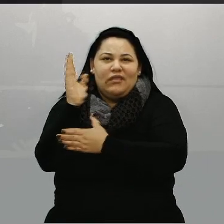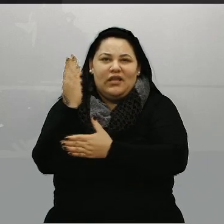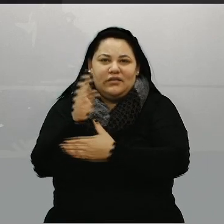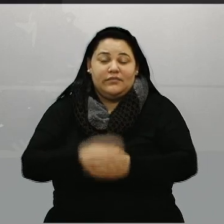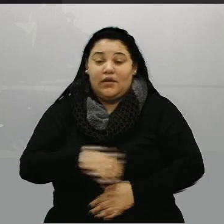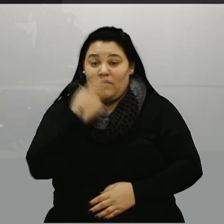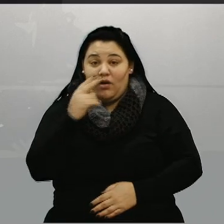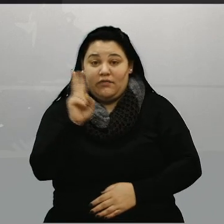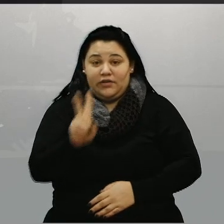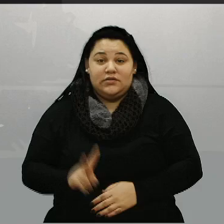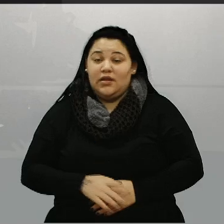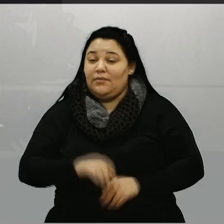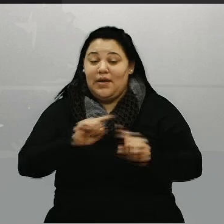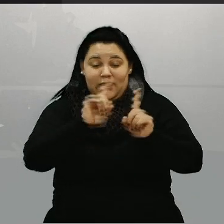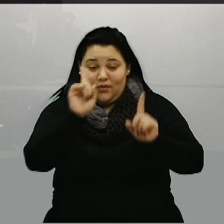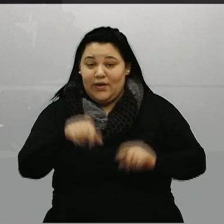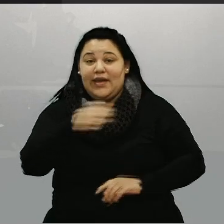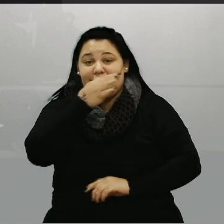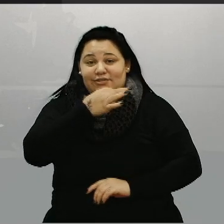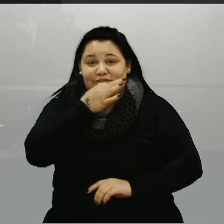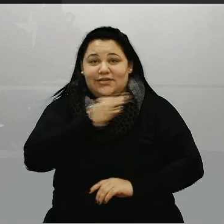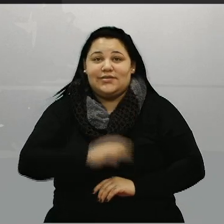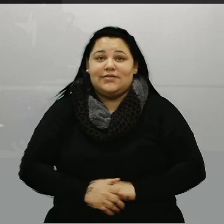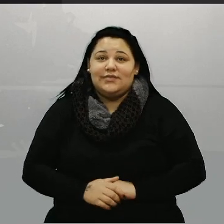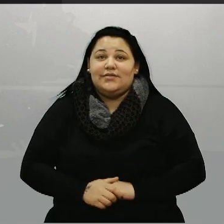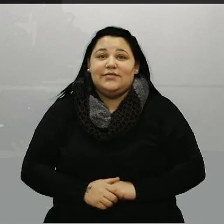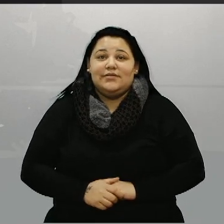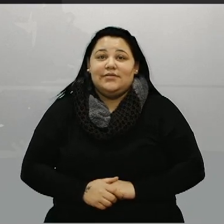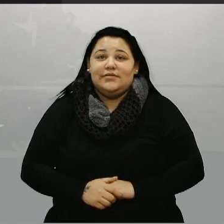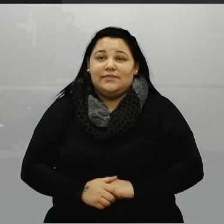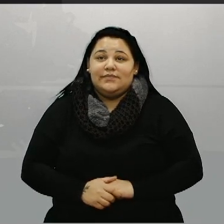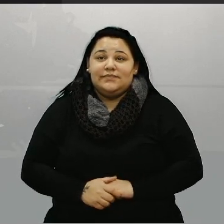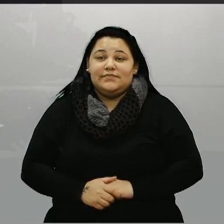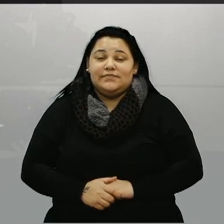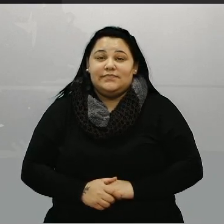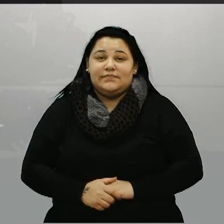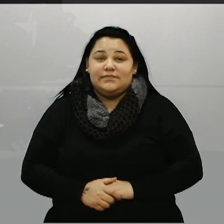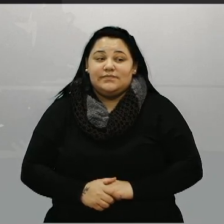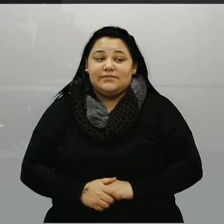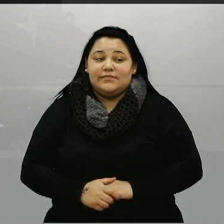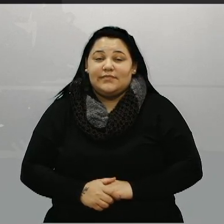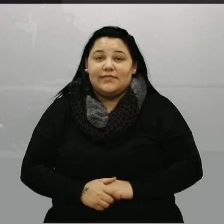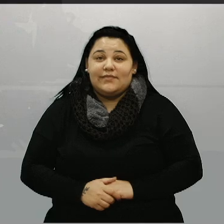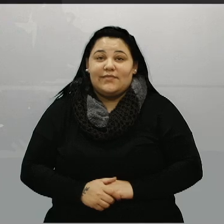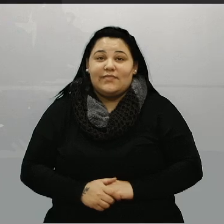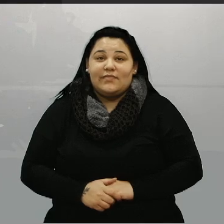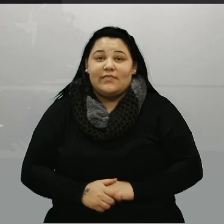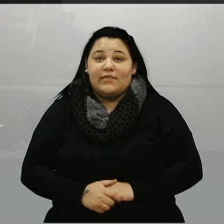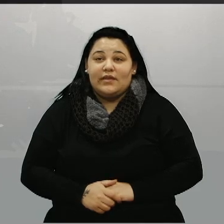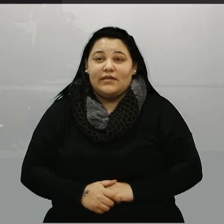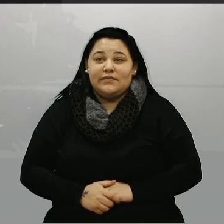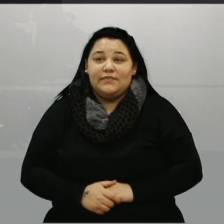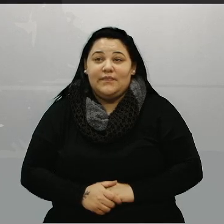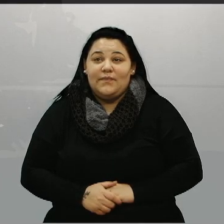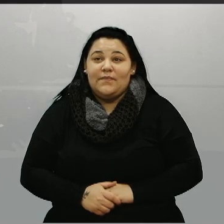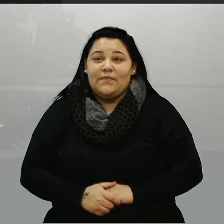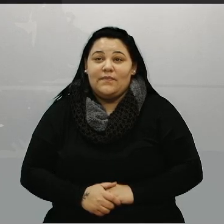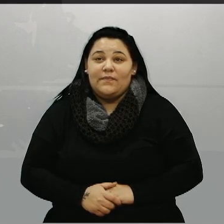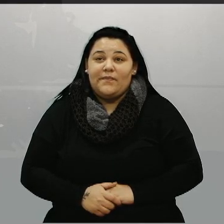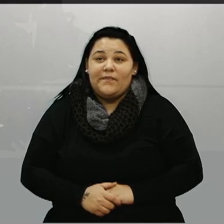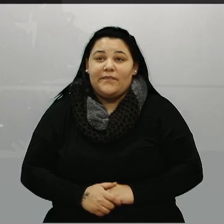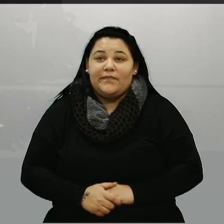Venezuela, mas não é. É Caxias do Sul. Parecia os protestos da Venezuela, mas aí é Caxias do Sul. Vocês verem que como